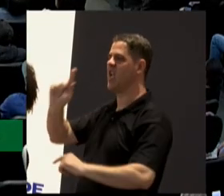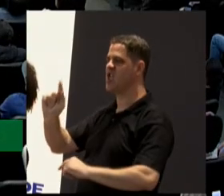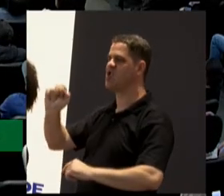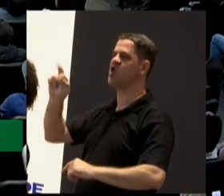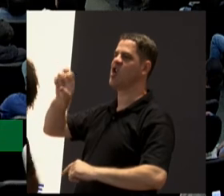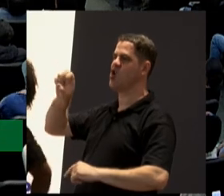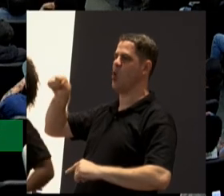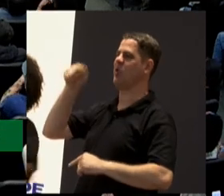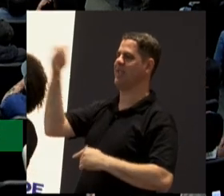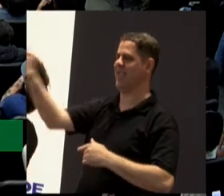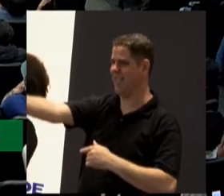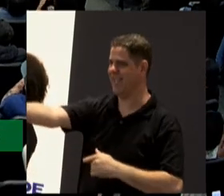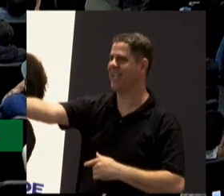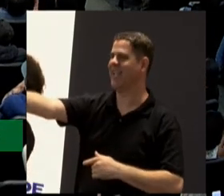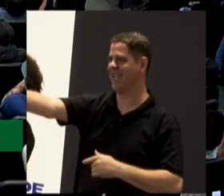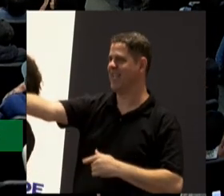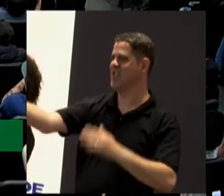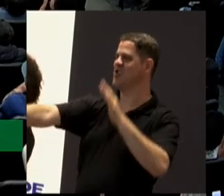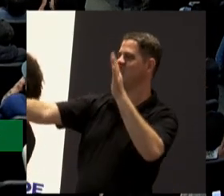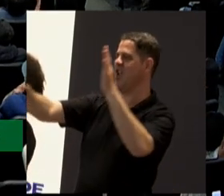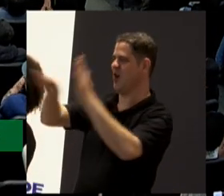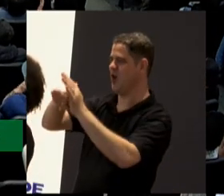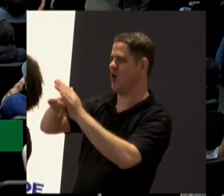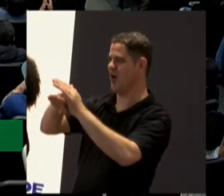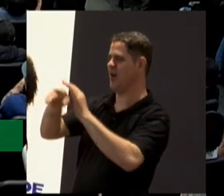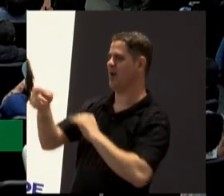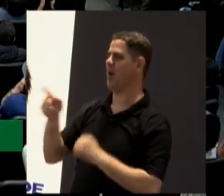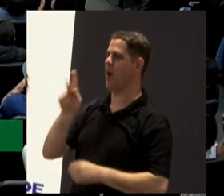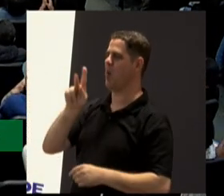que tinha feito menção à sua presença. Tá?